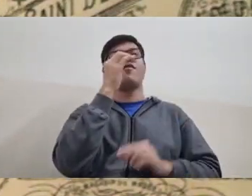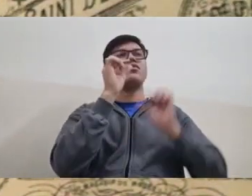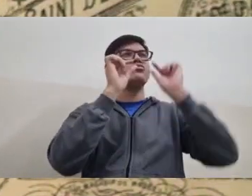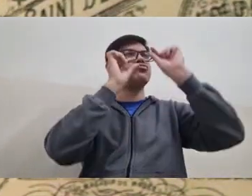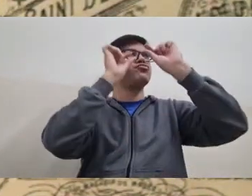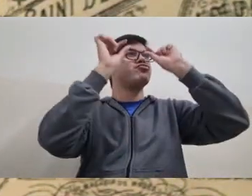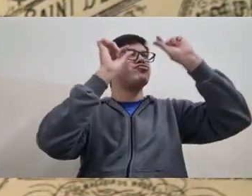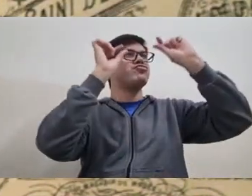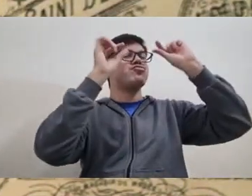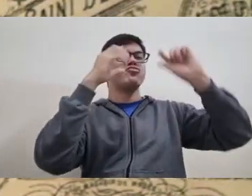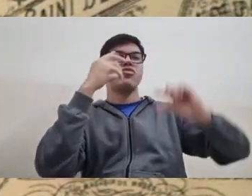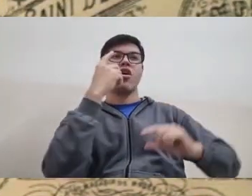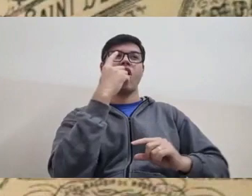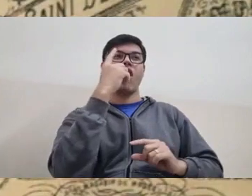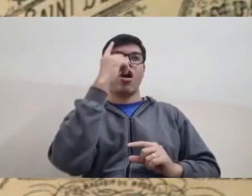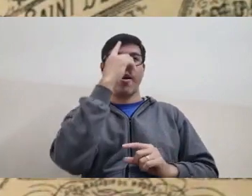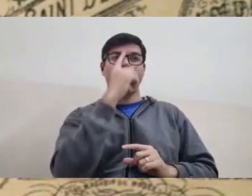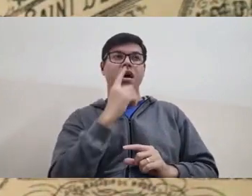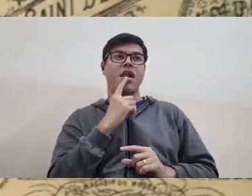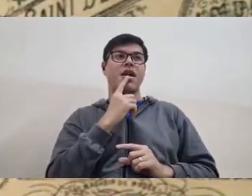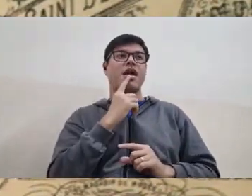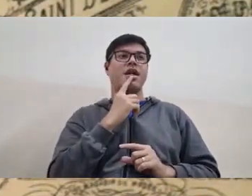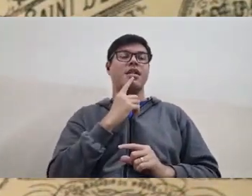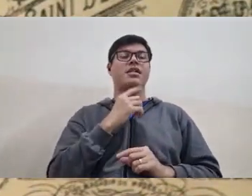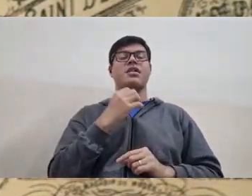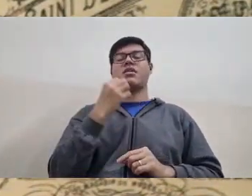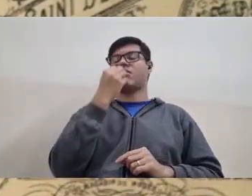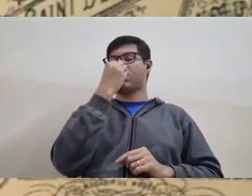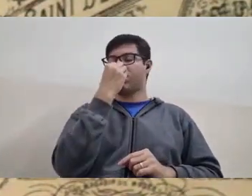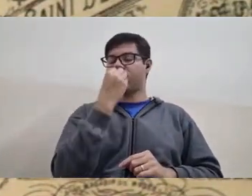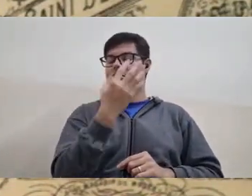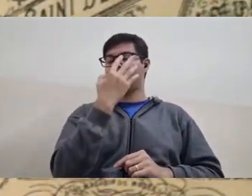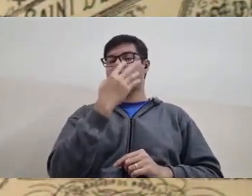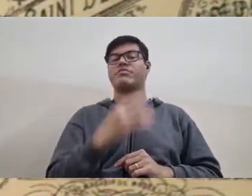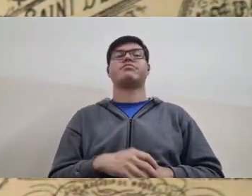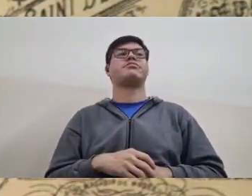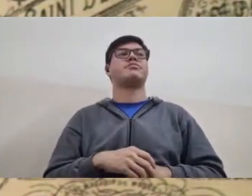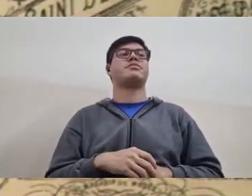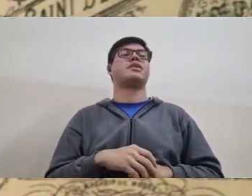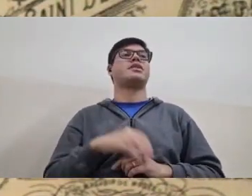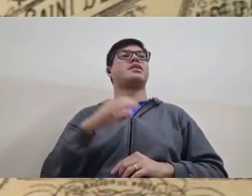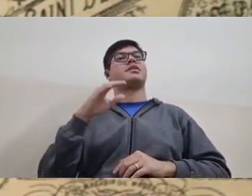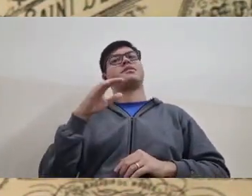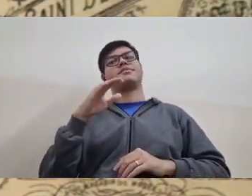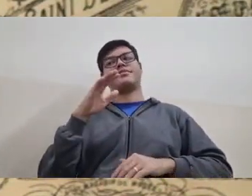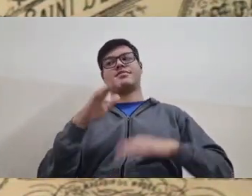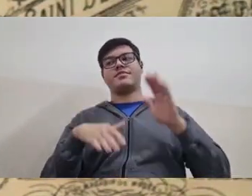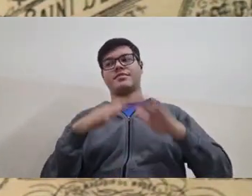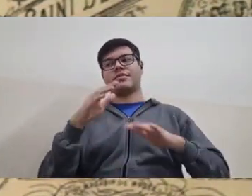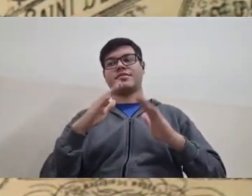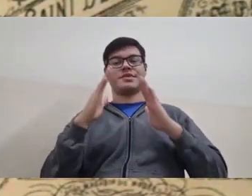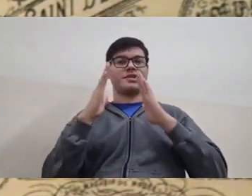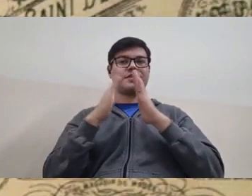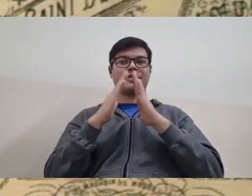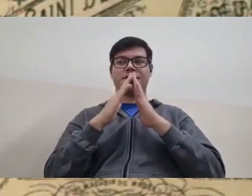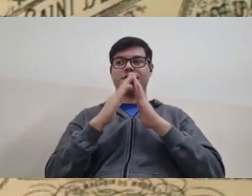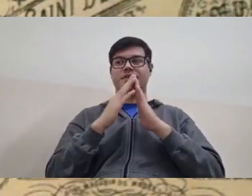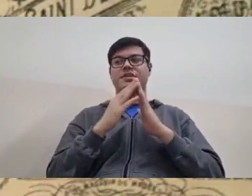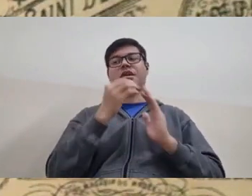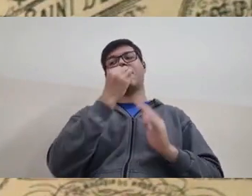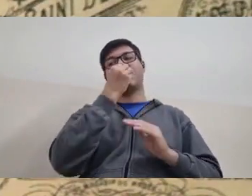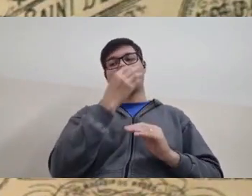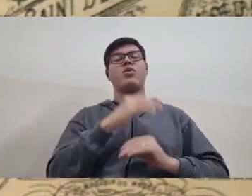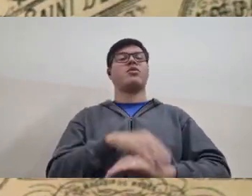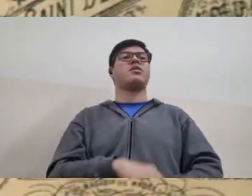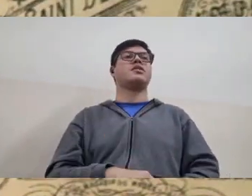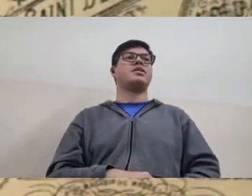amarela pequenininha, mas ela garante uma qualidade térmica excepcional. Então, se você tiver uma sibipiruna do lado da sua casa, Conserve-a.